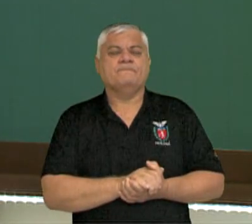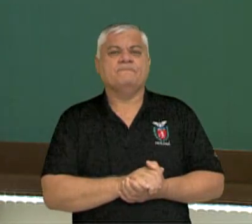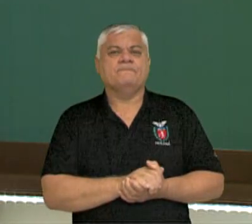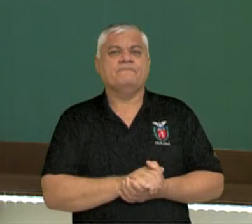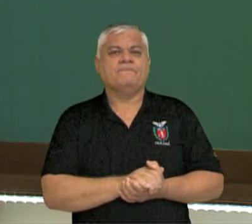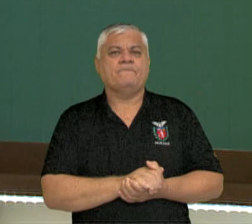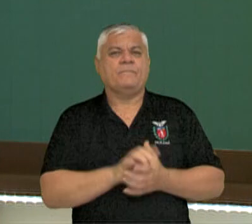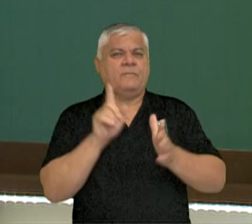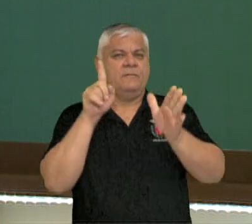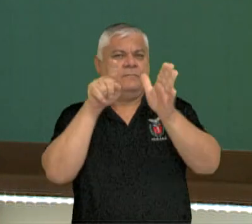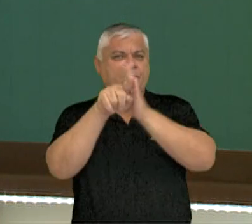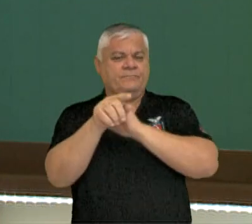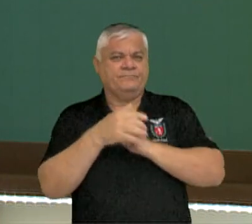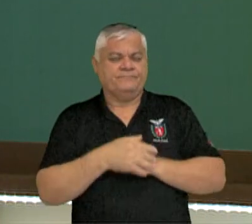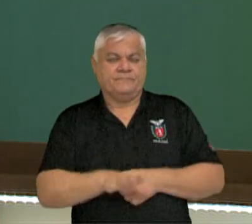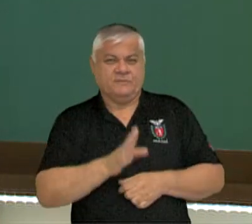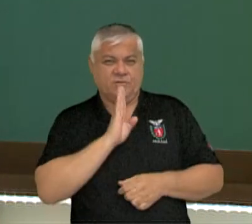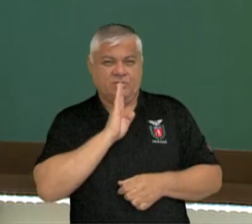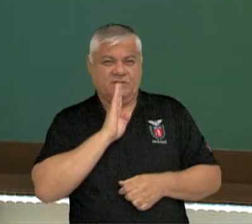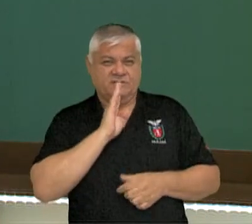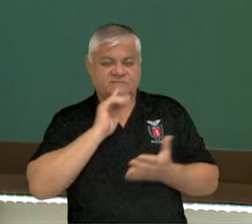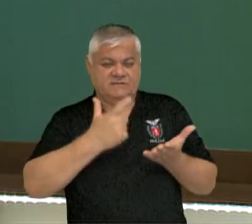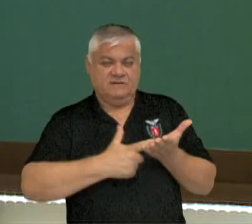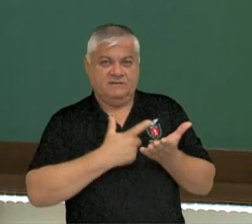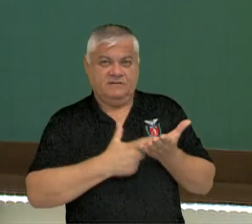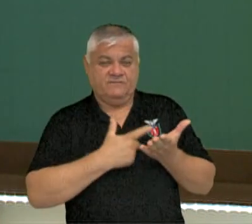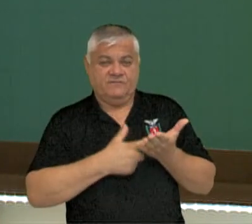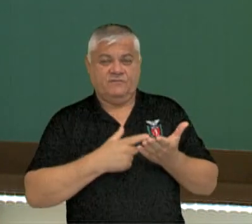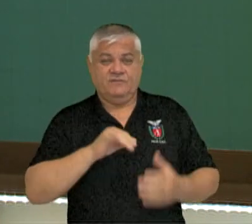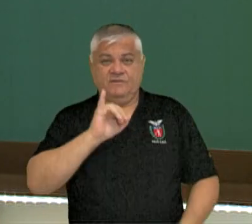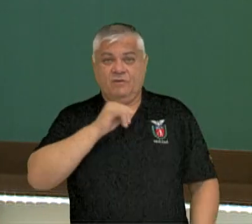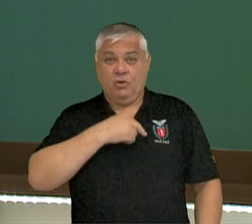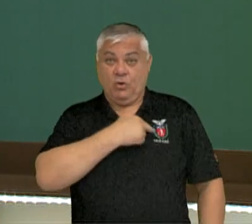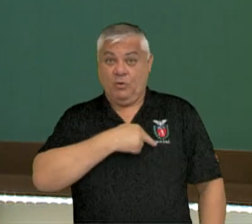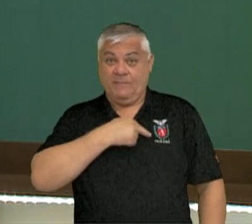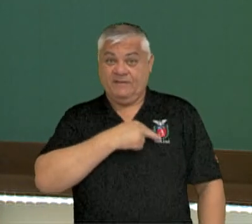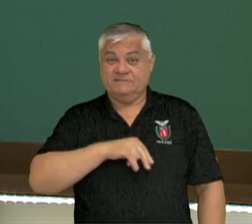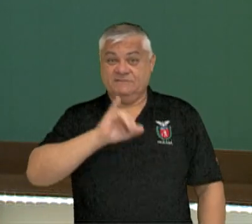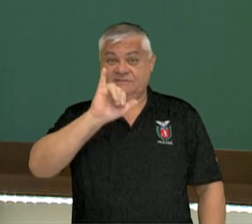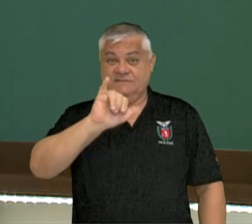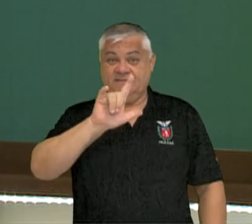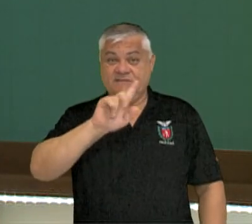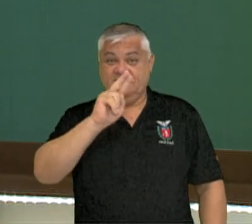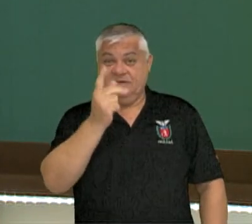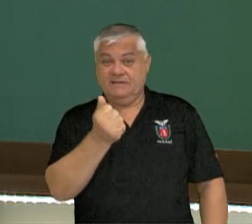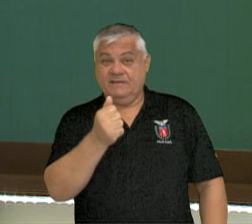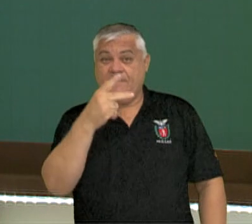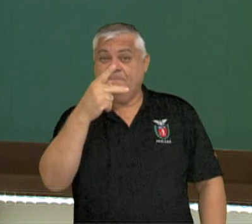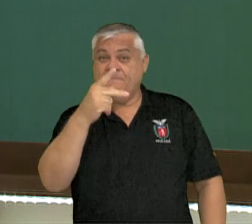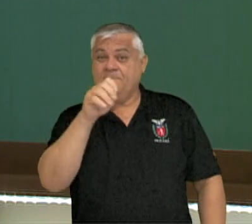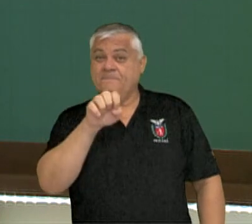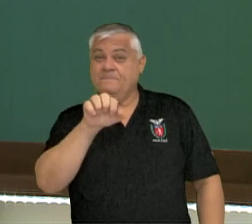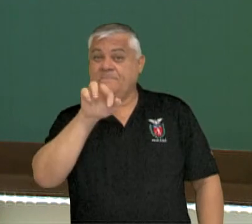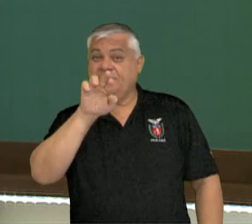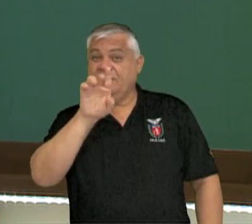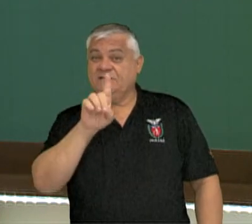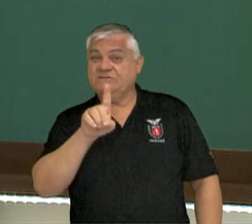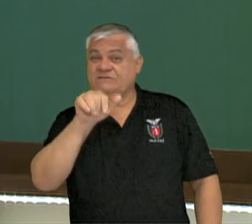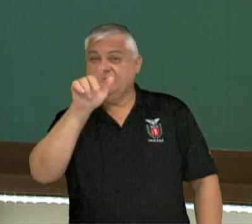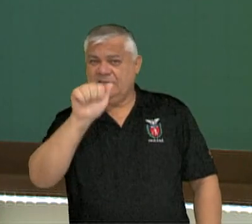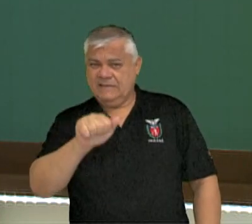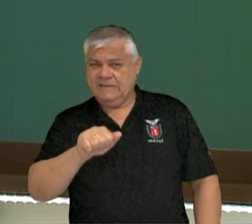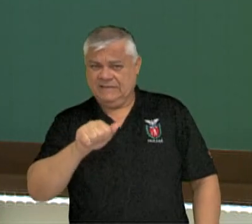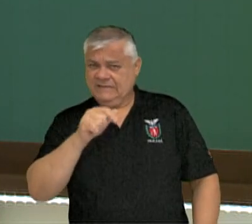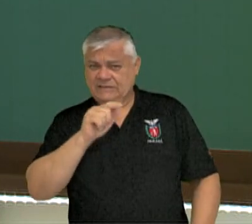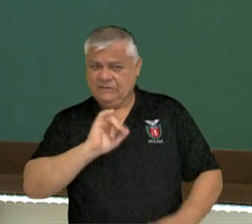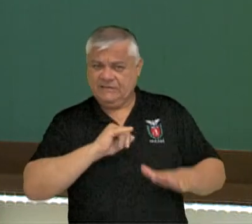Quero perguntar a você, você já leu o livro de romance A Ilha Perdida? Ainda não?